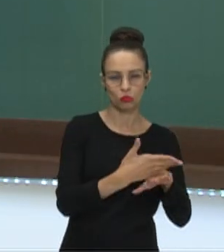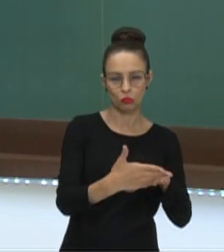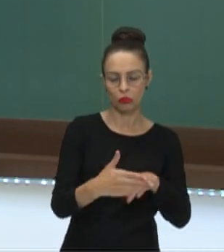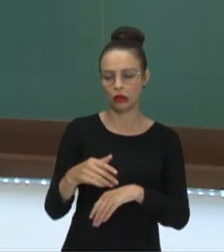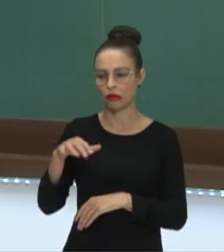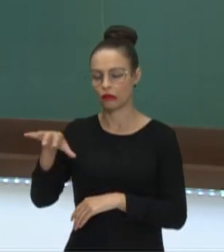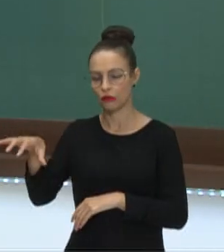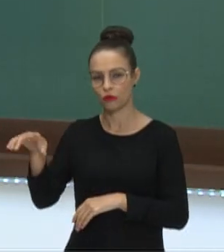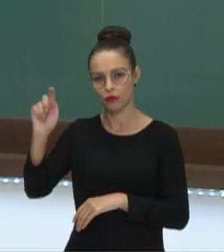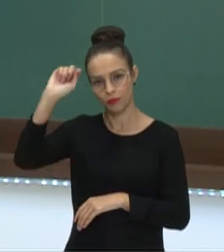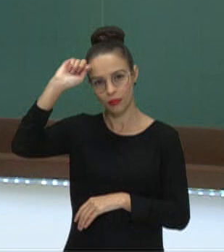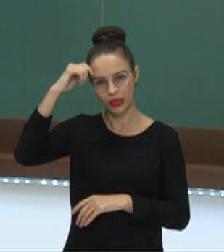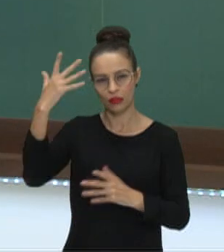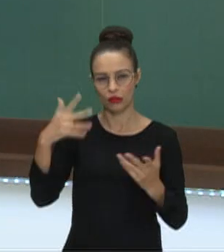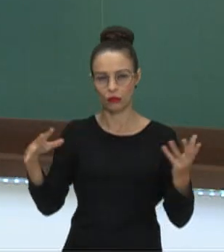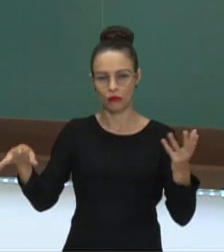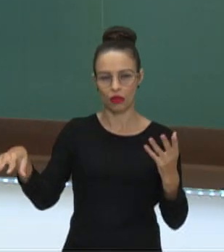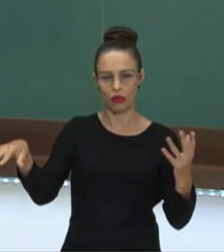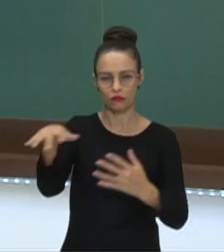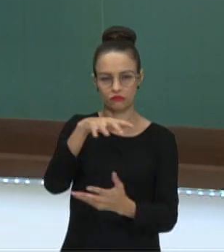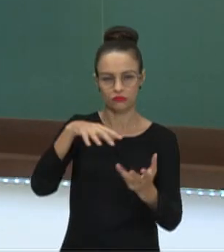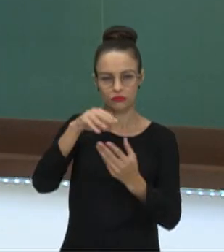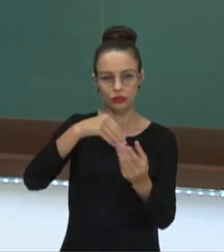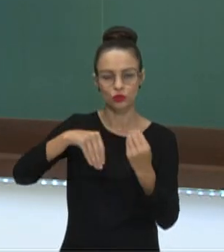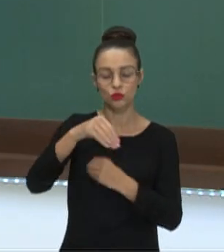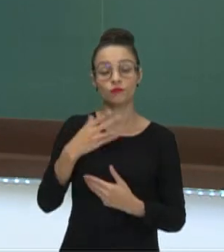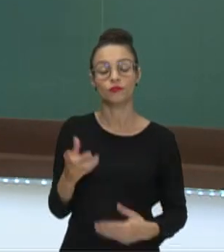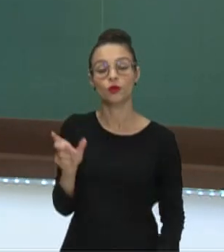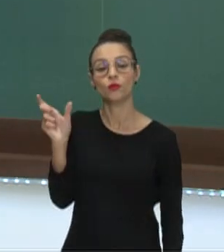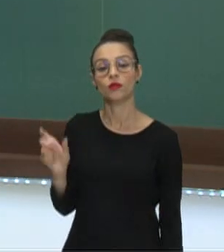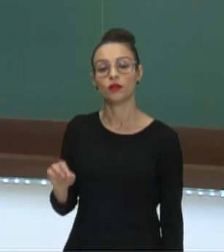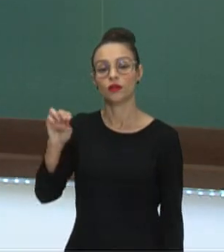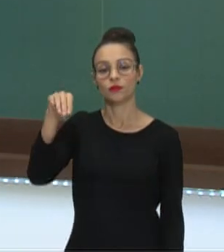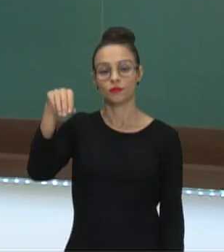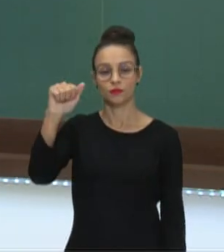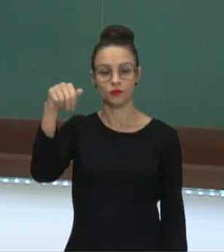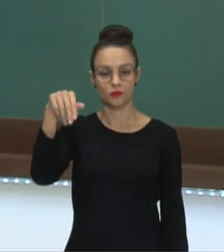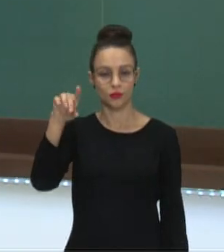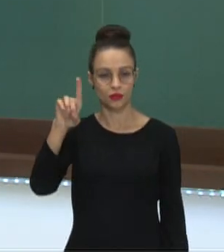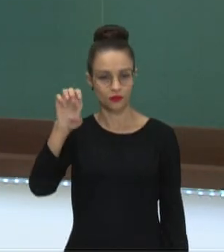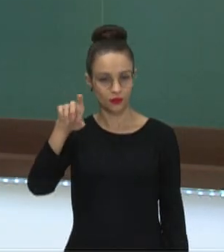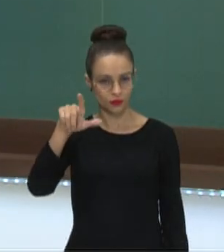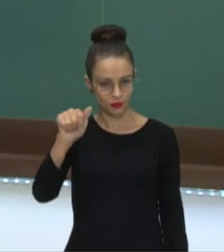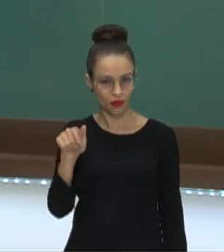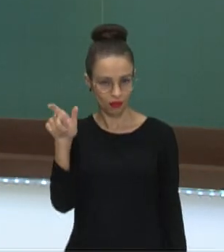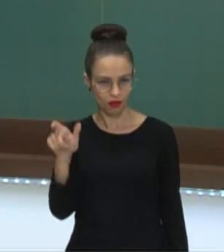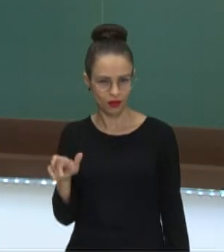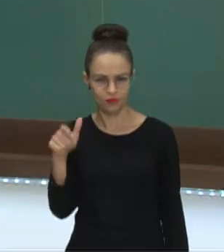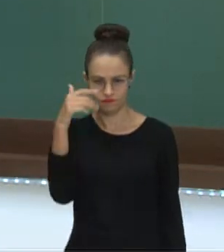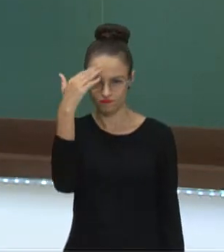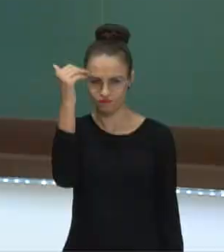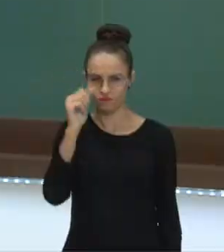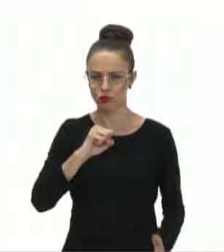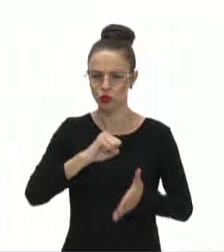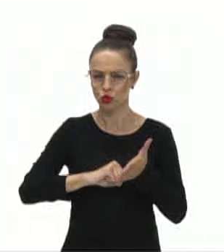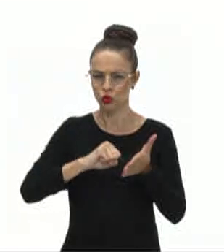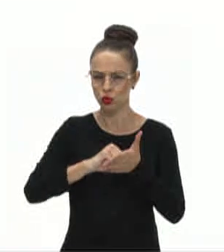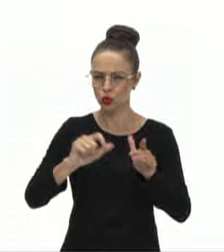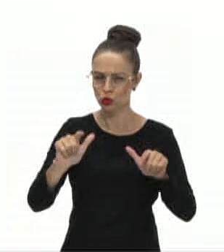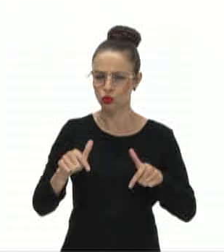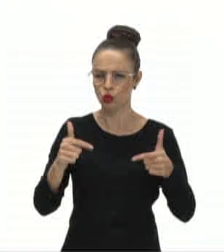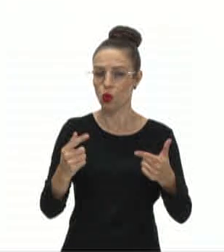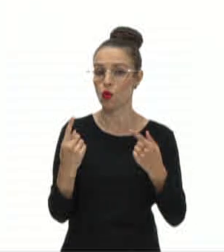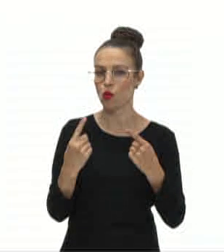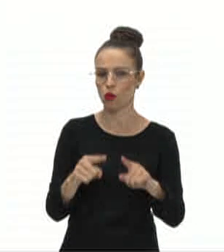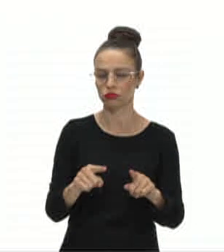que os brancos se misturassem com os negros, e foi Nelson Mandela que lutou contra esse movimento. Under apartheid,